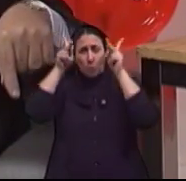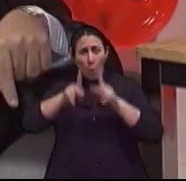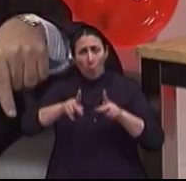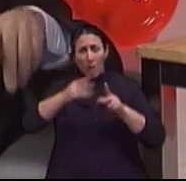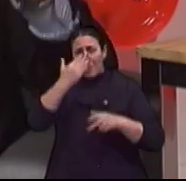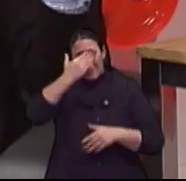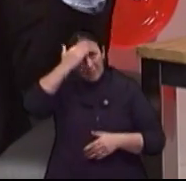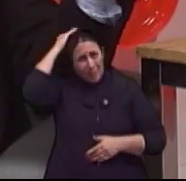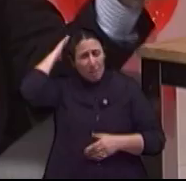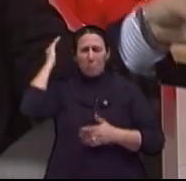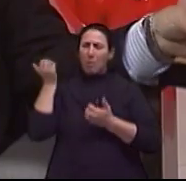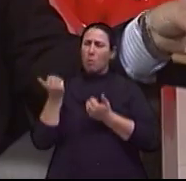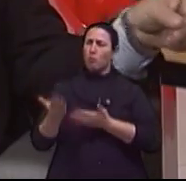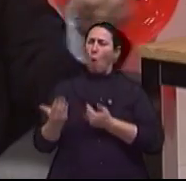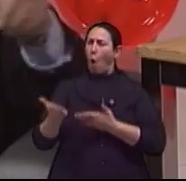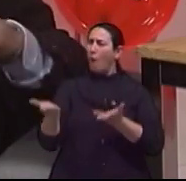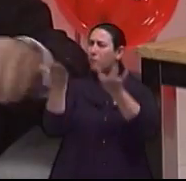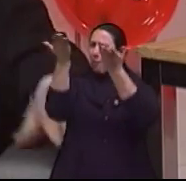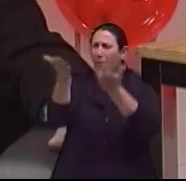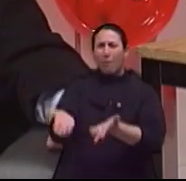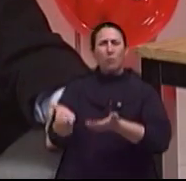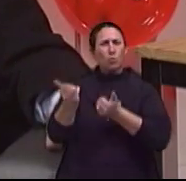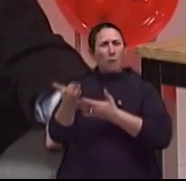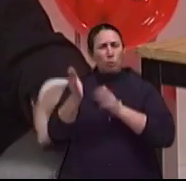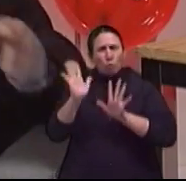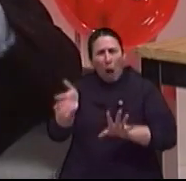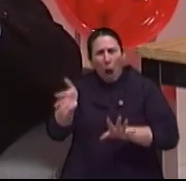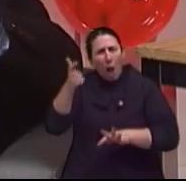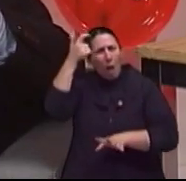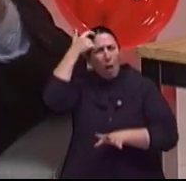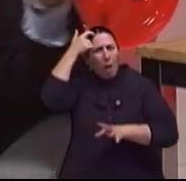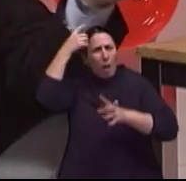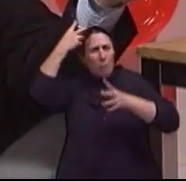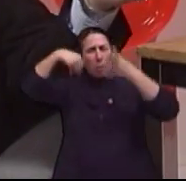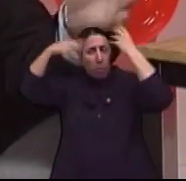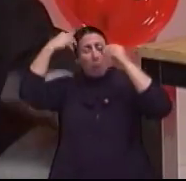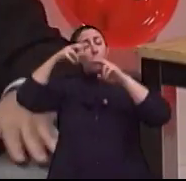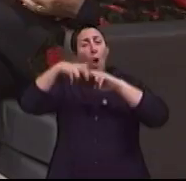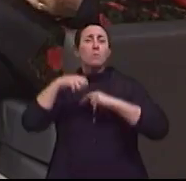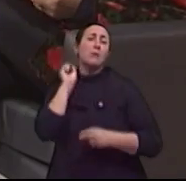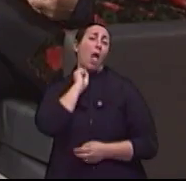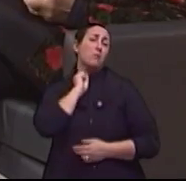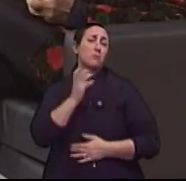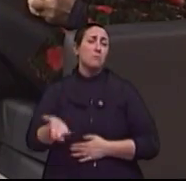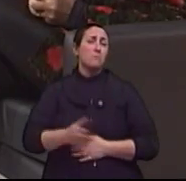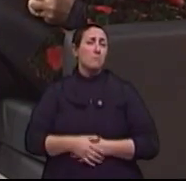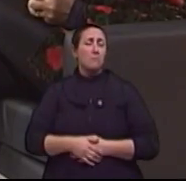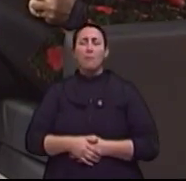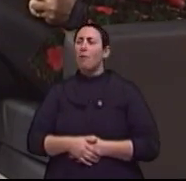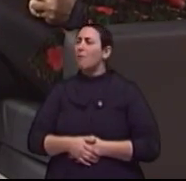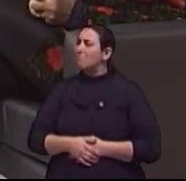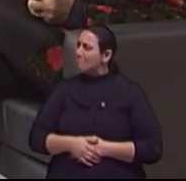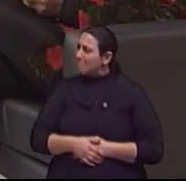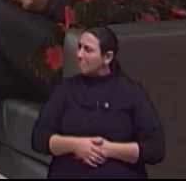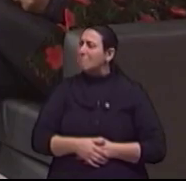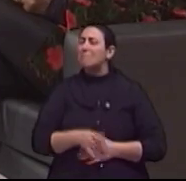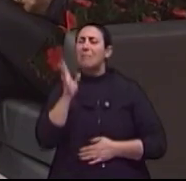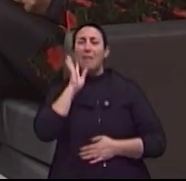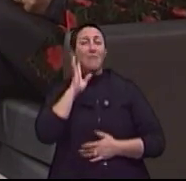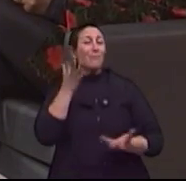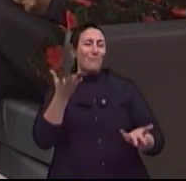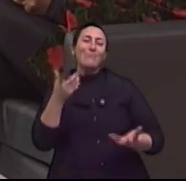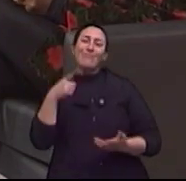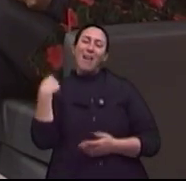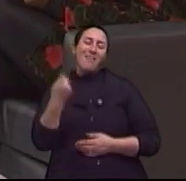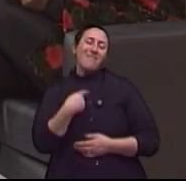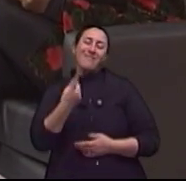calvice precoce seja masculina seja feminina é o estess é o estress mas aqui não dá não tem stress né nós